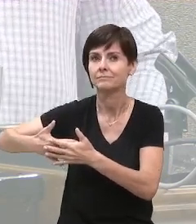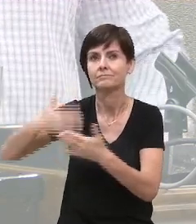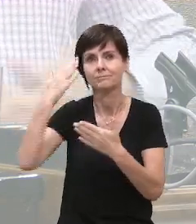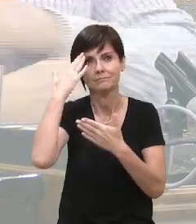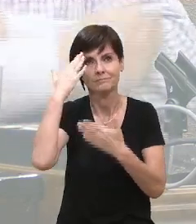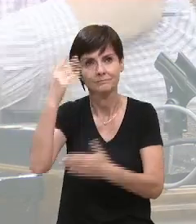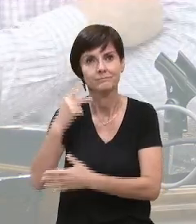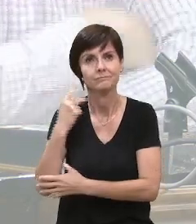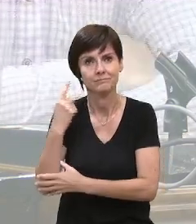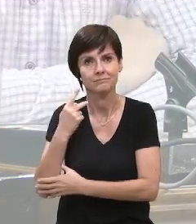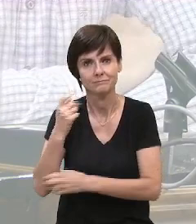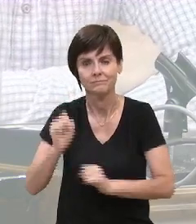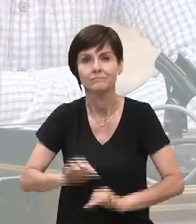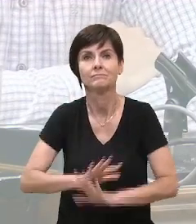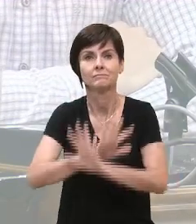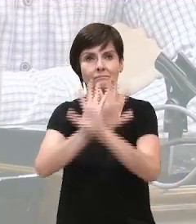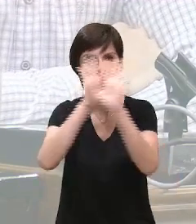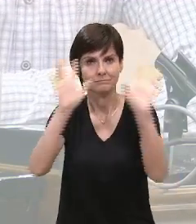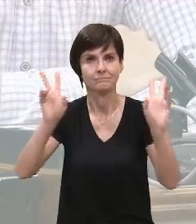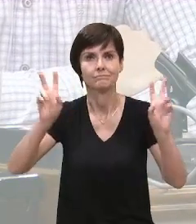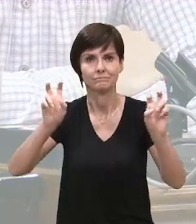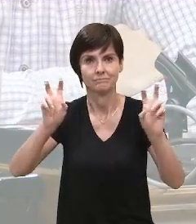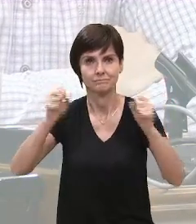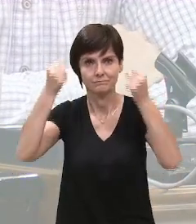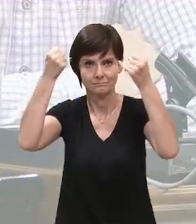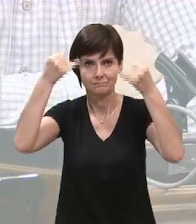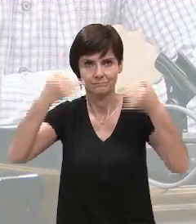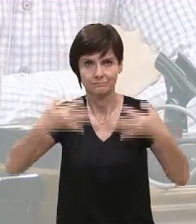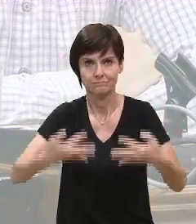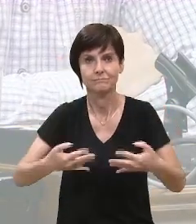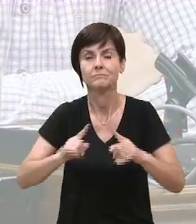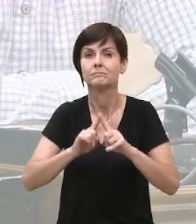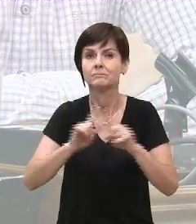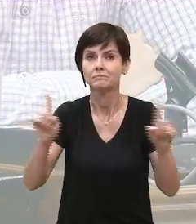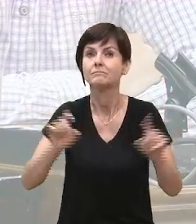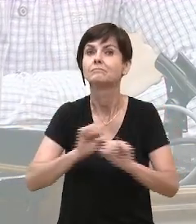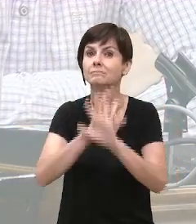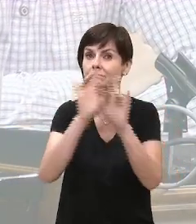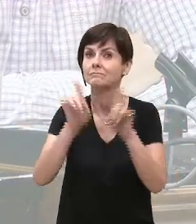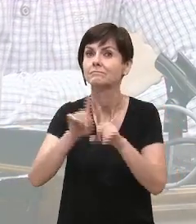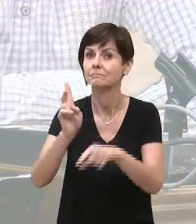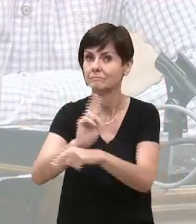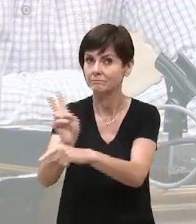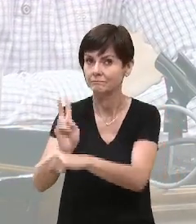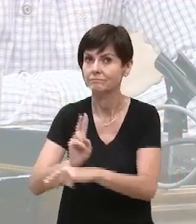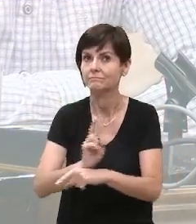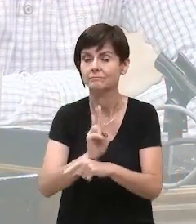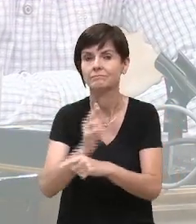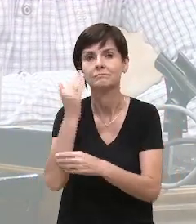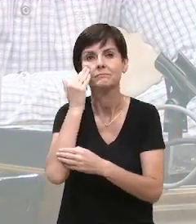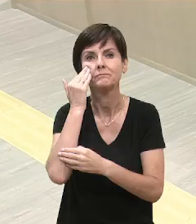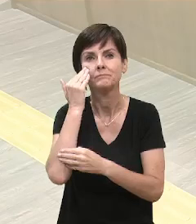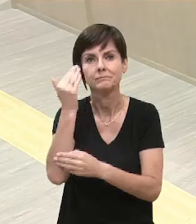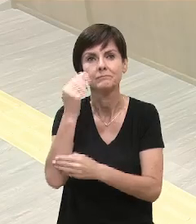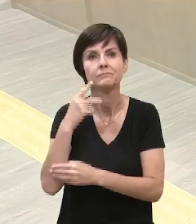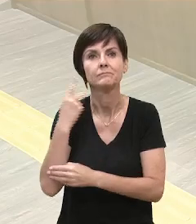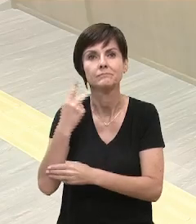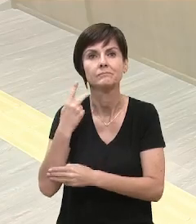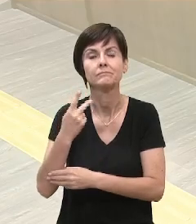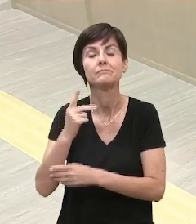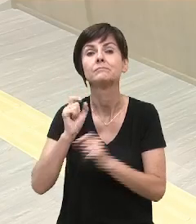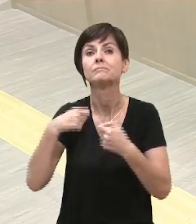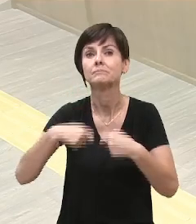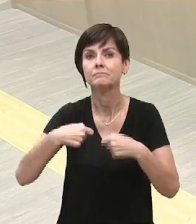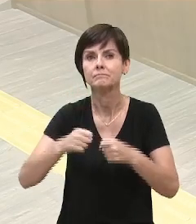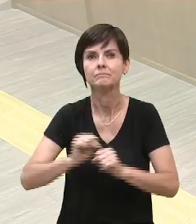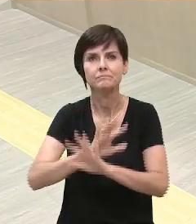vereador Fiuza. Acho que o senhor levanta bem esse tema, mas vamos esclarecer e fiscalizar. Sim. Obrigado, vereador Zanquim. E o que é preciso ser dito